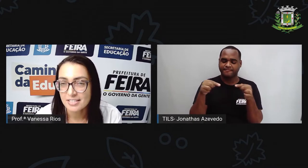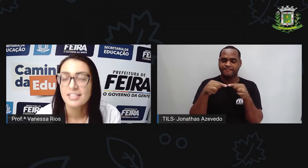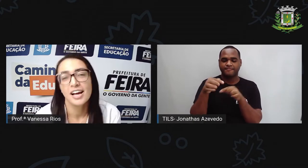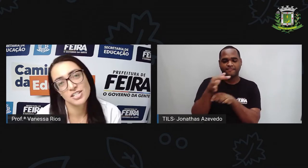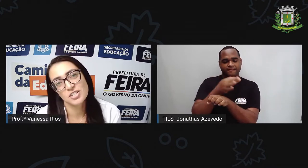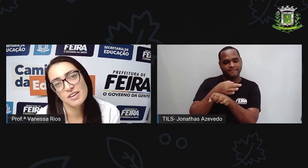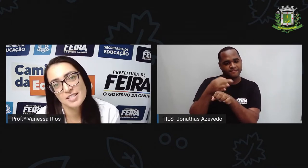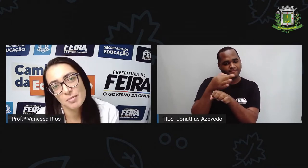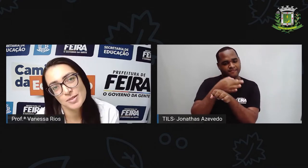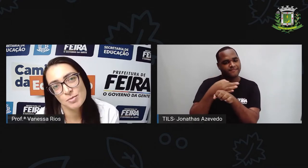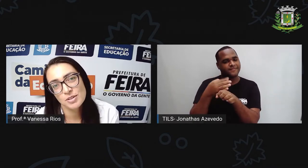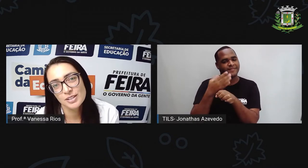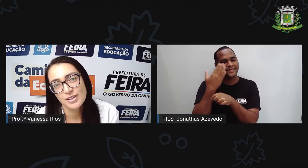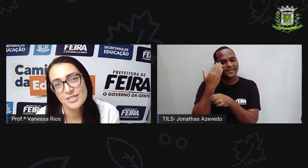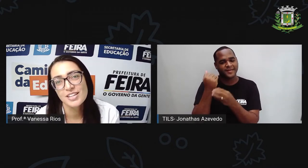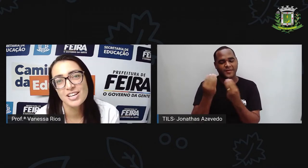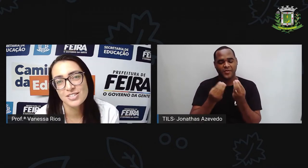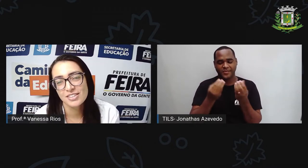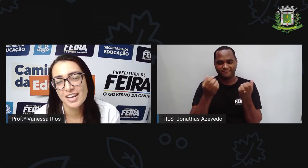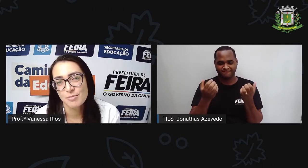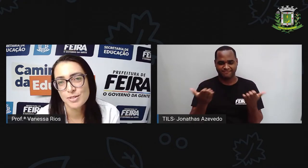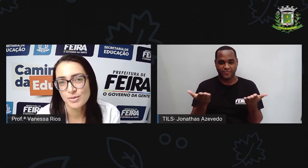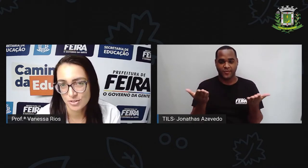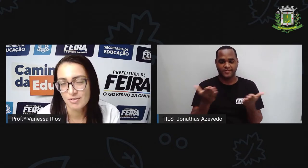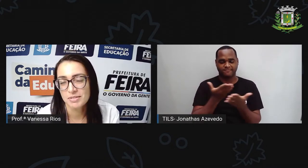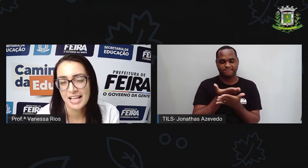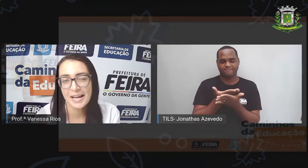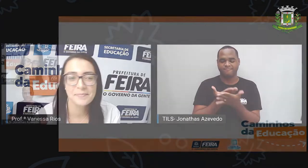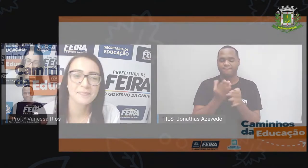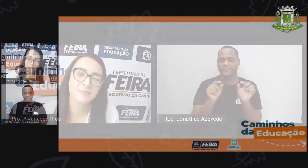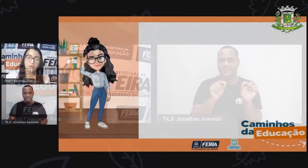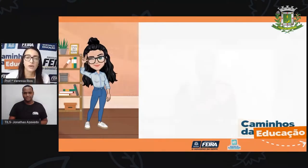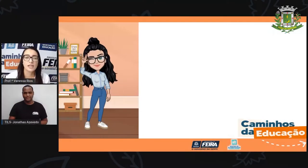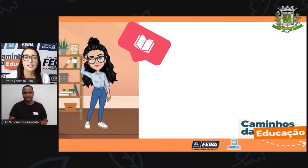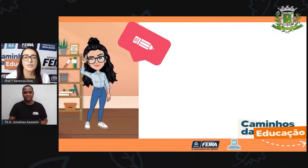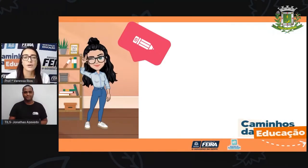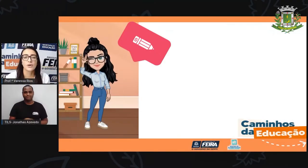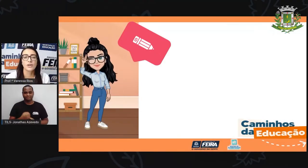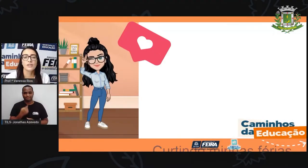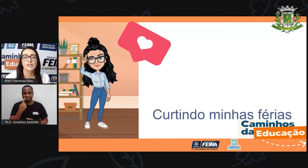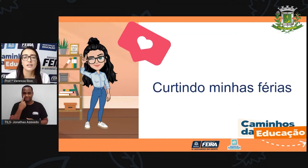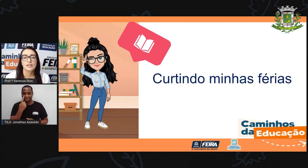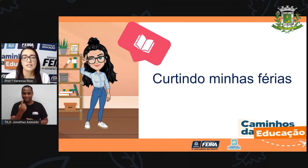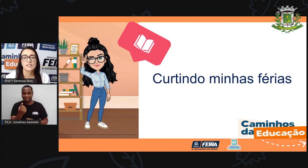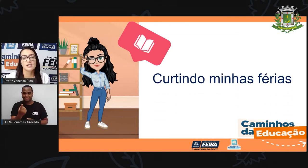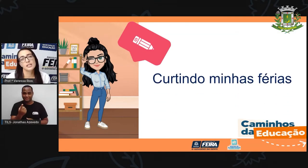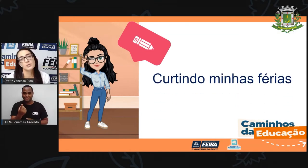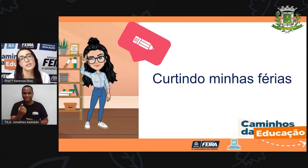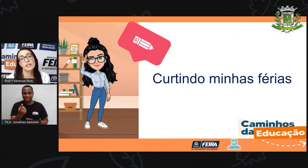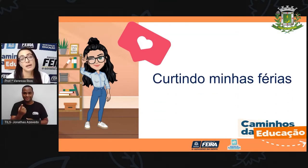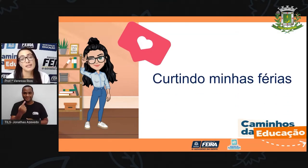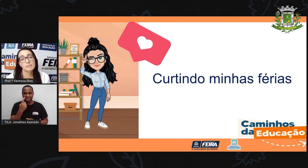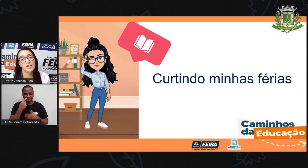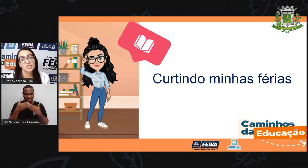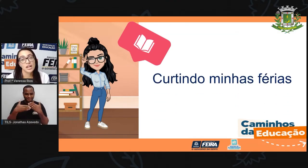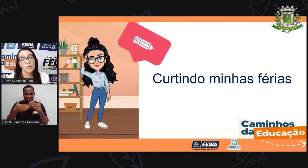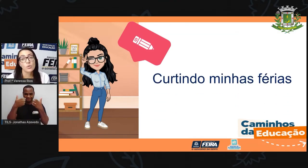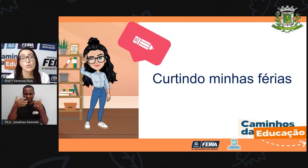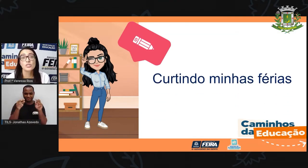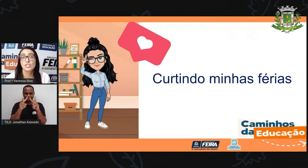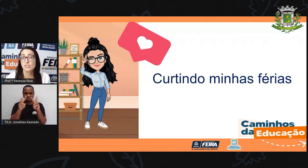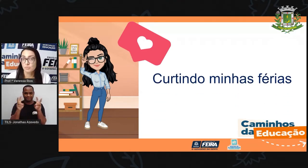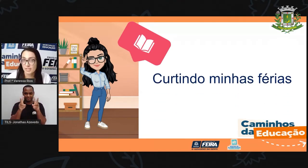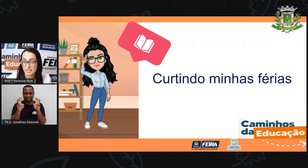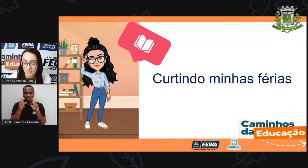férias, a gente vai saber sobre o que nós estudaríamos hoje. Vamos lá? Olhem só, seguindo então a temática